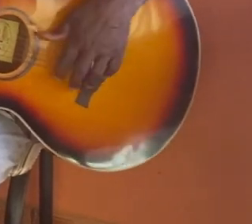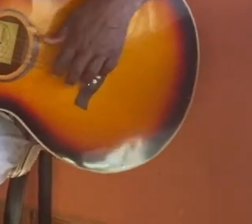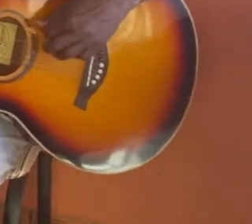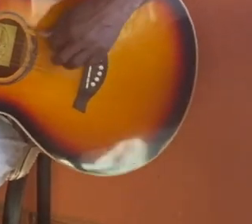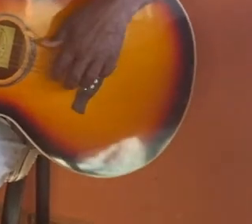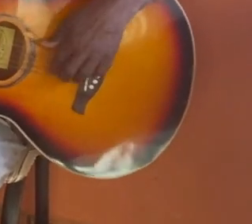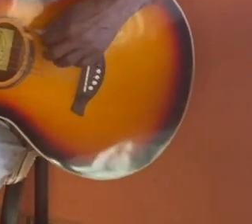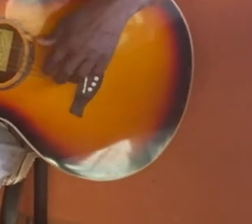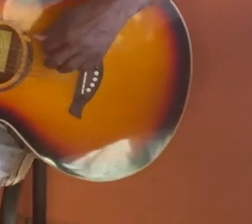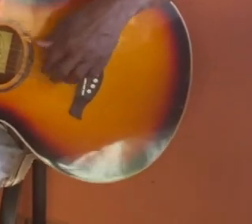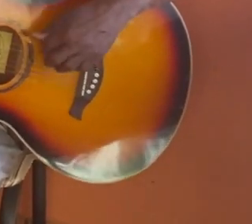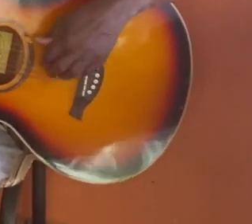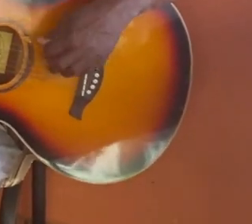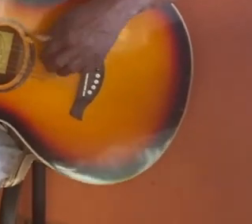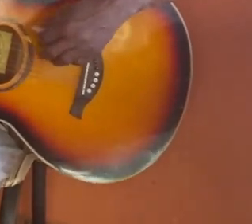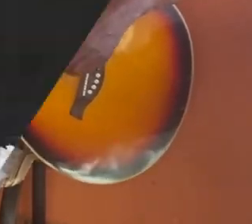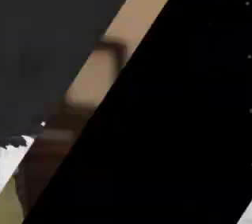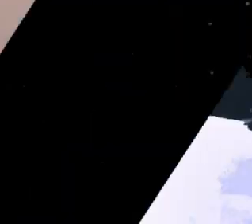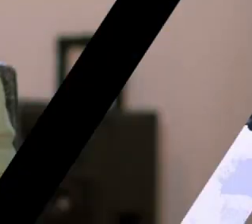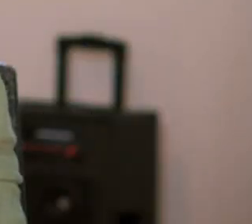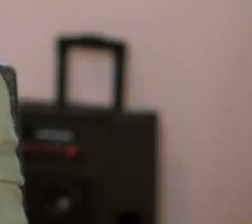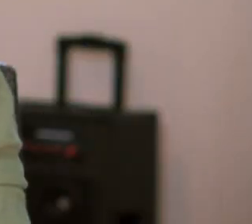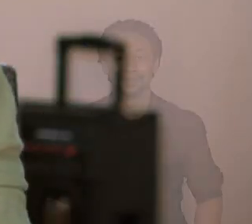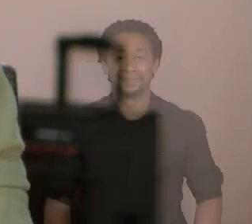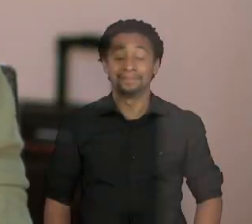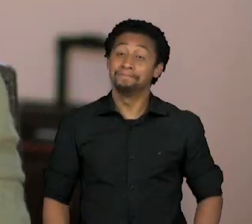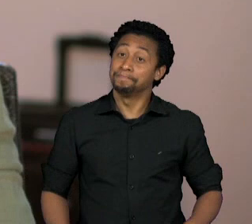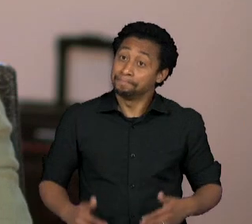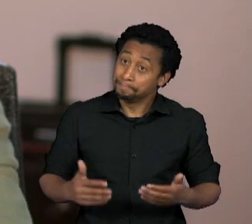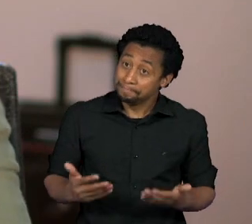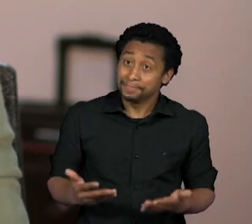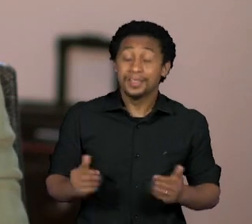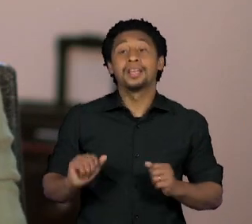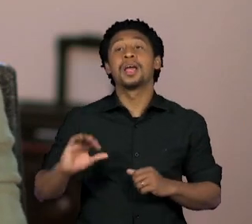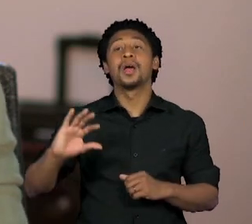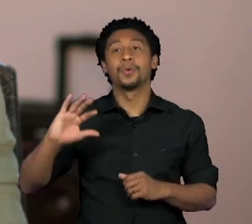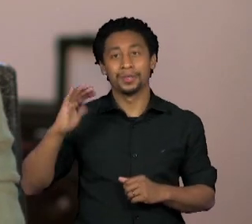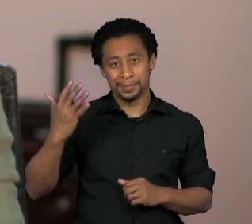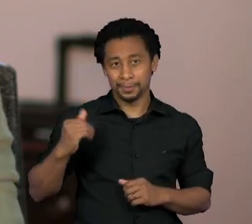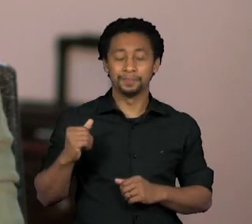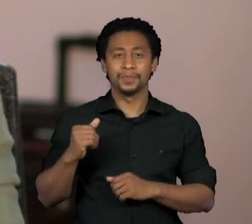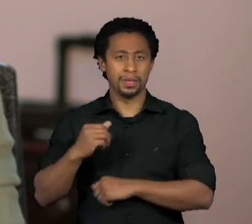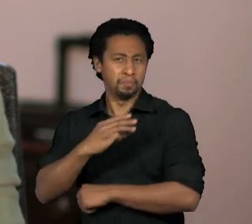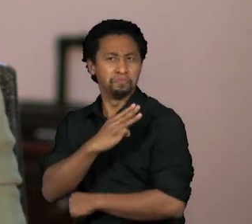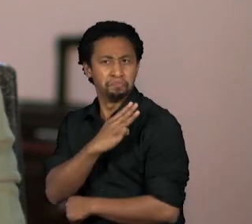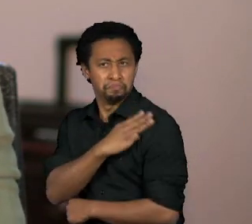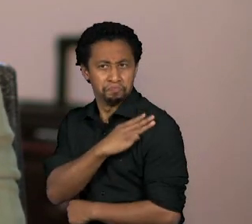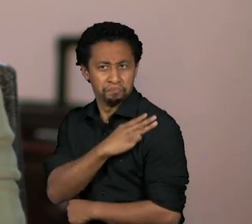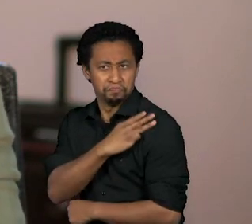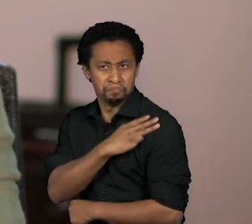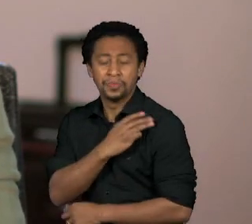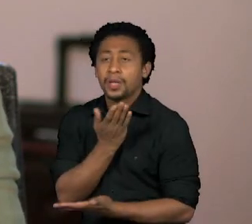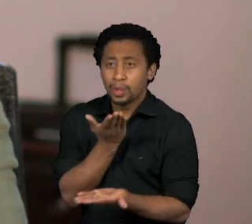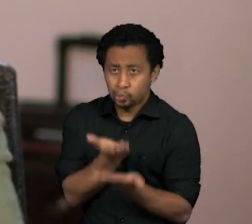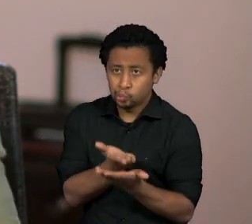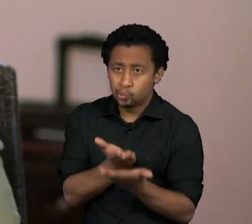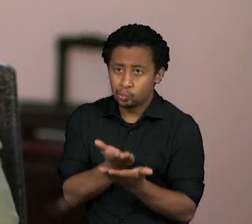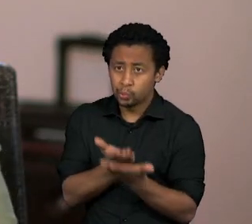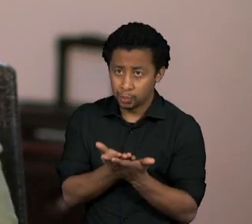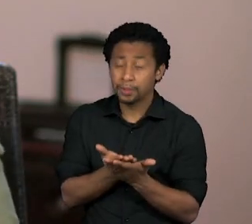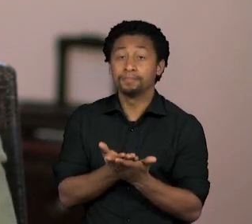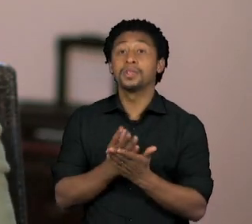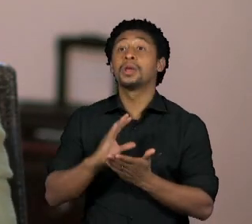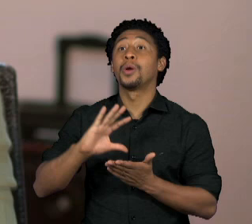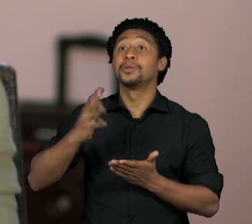lembro que uma vez... Mas aí, quando eu estava no terceiro ano do ensino médio, eu fui convidado para